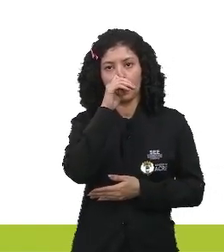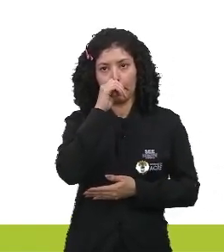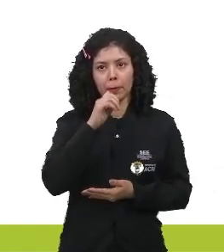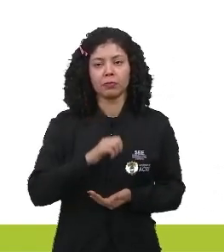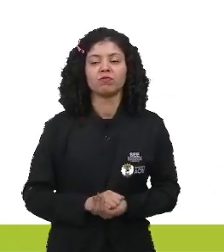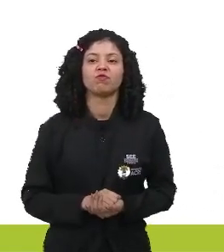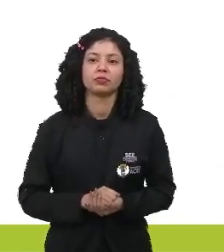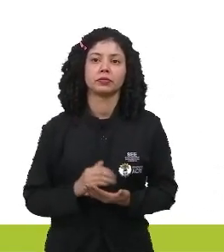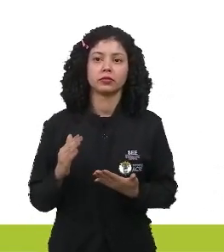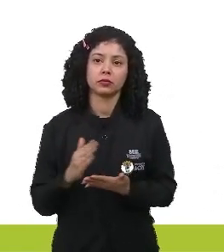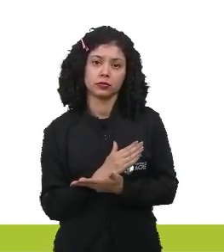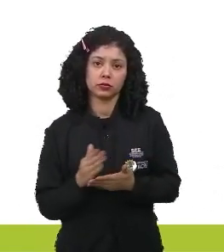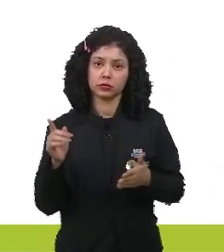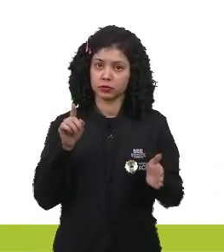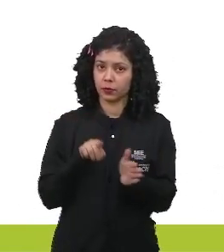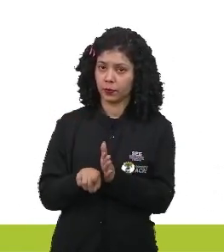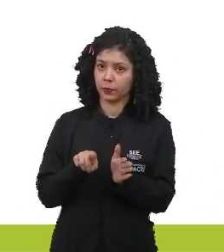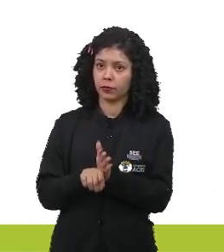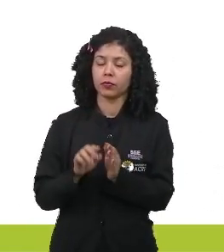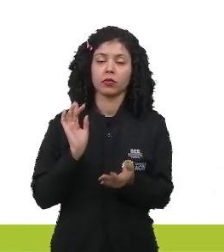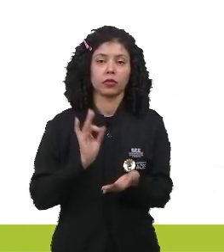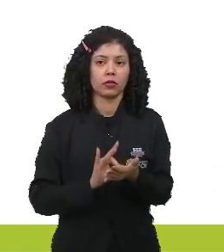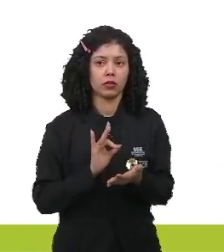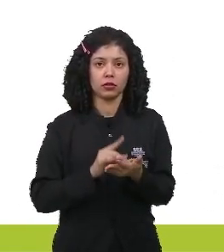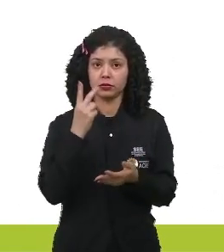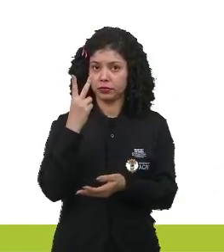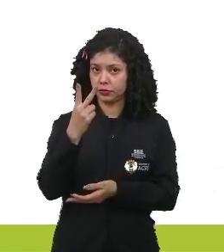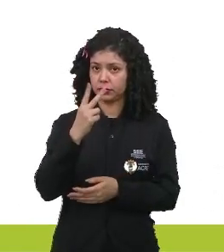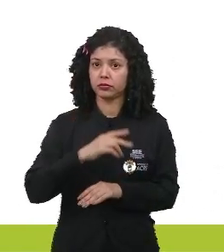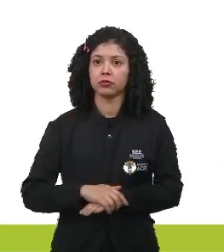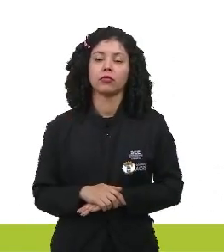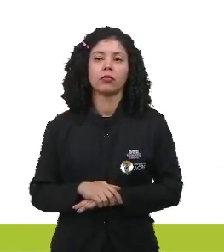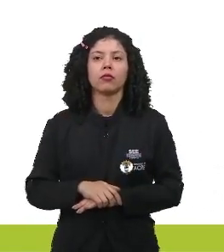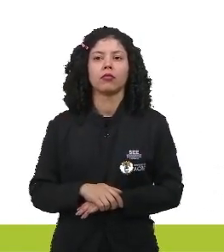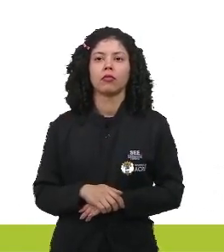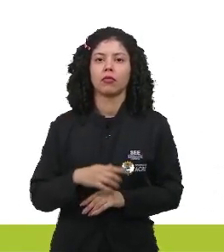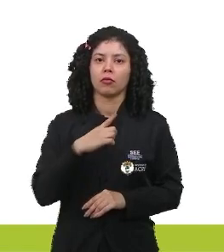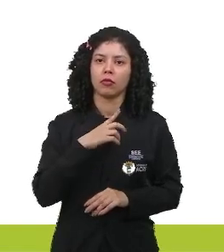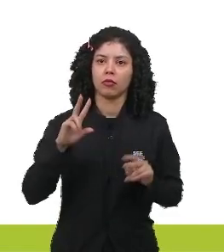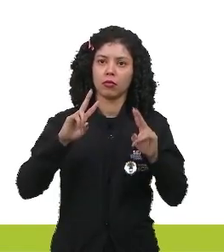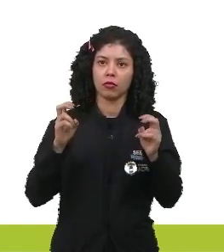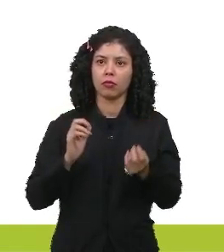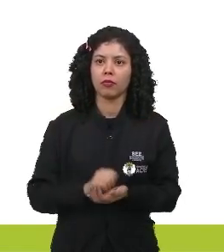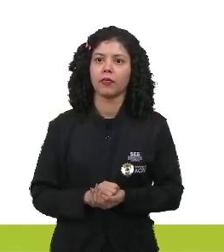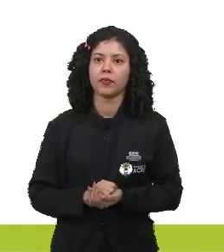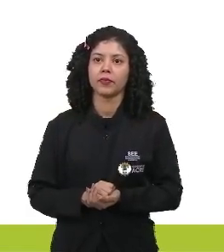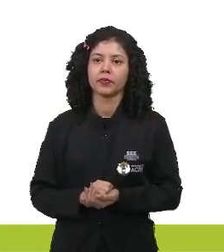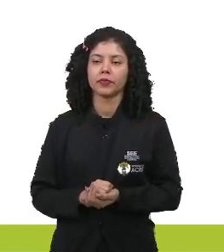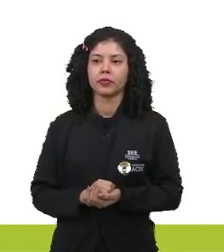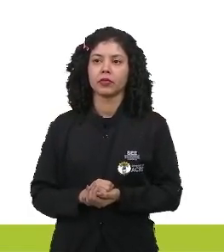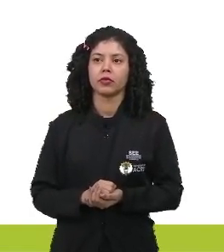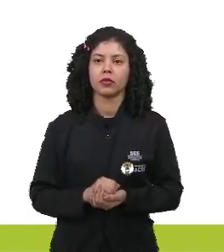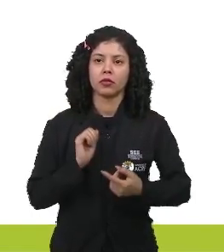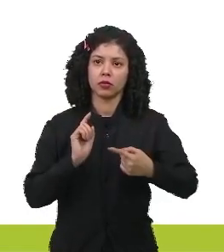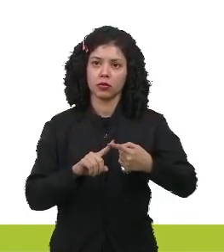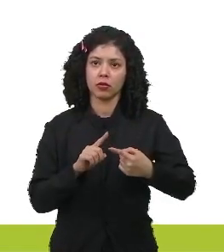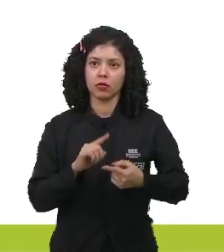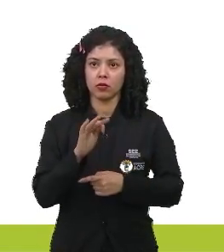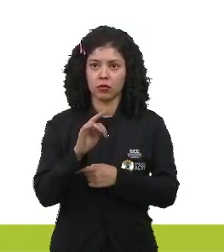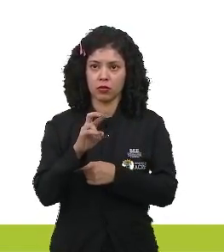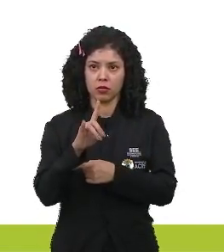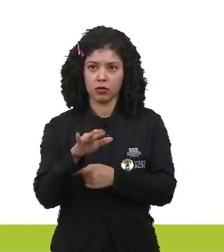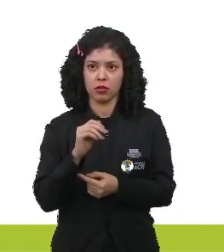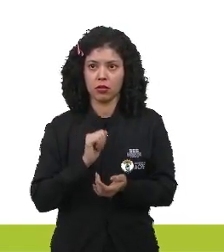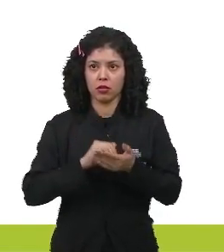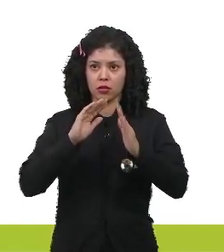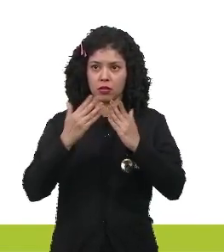temos algumas questões na verdade duas para a gente tratar aqui primeira questão o